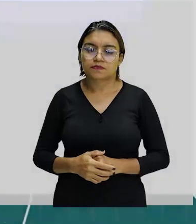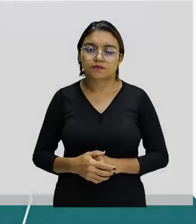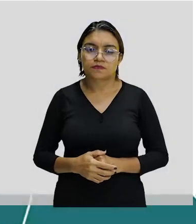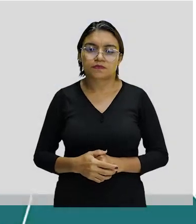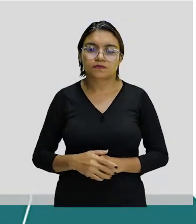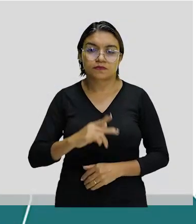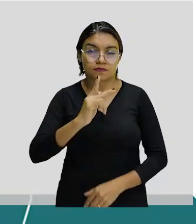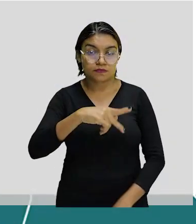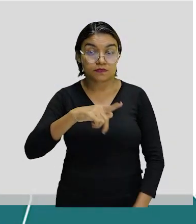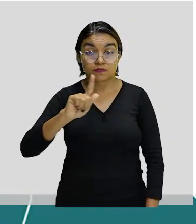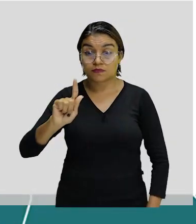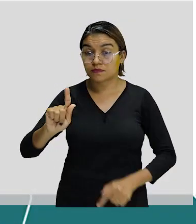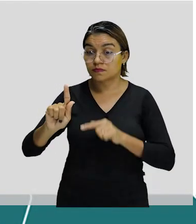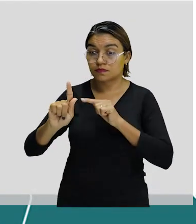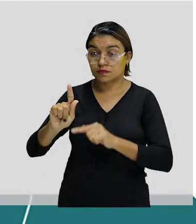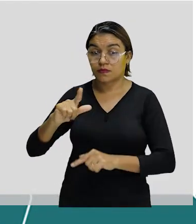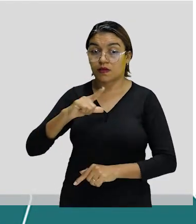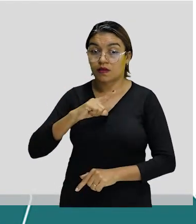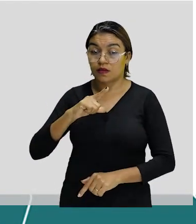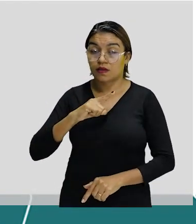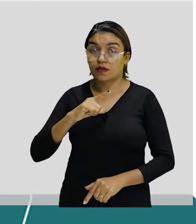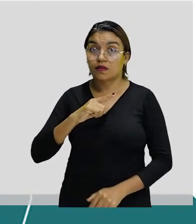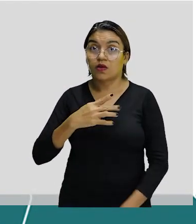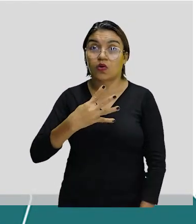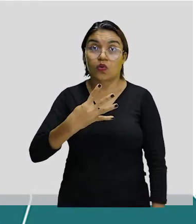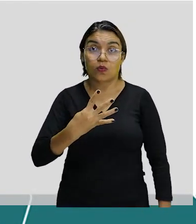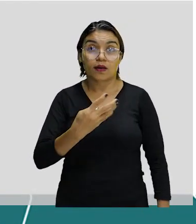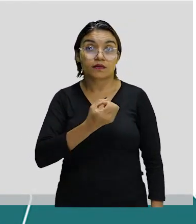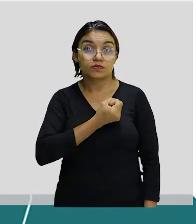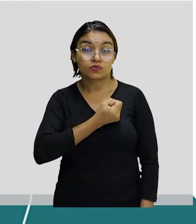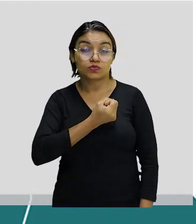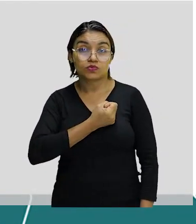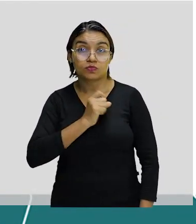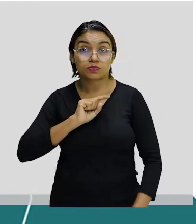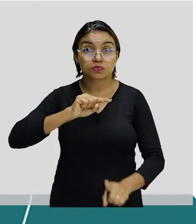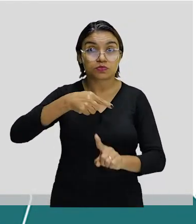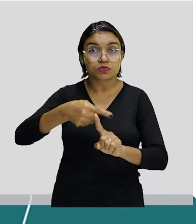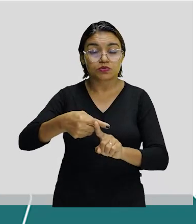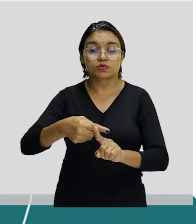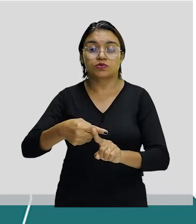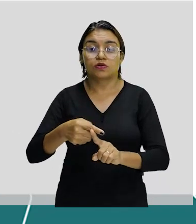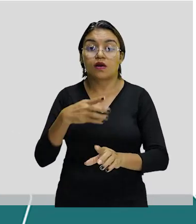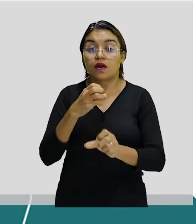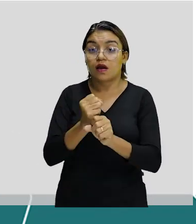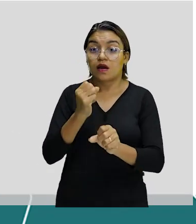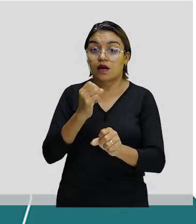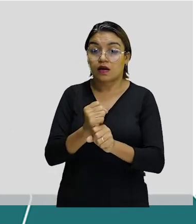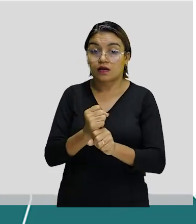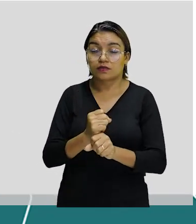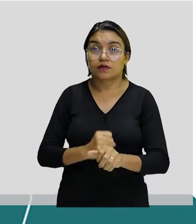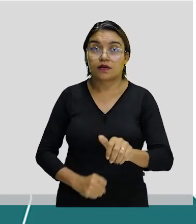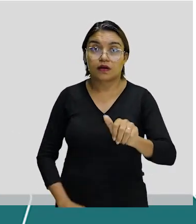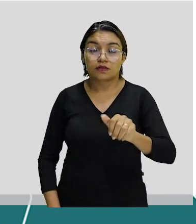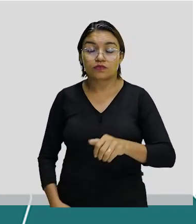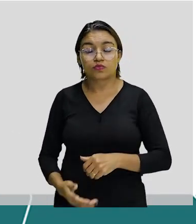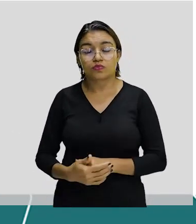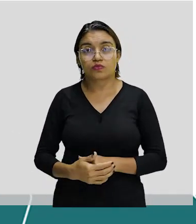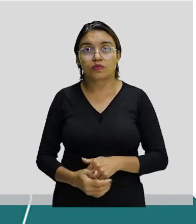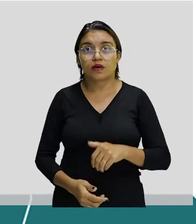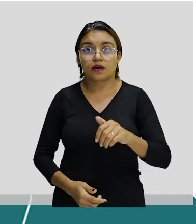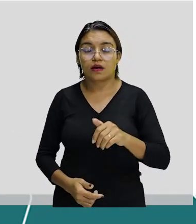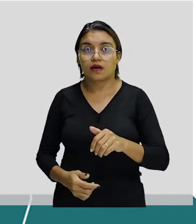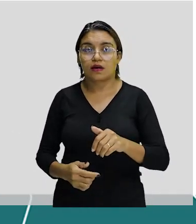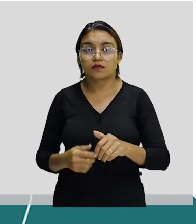numa progressão geométrica de 4 termos positivos, a soma dos 2 primeiros vale